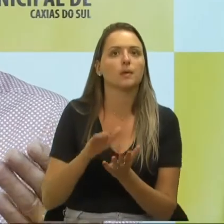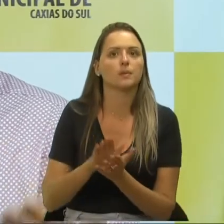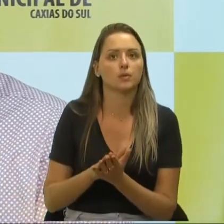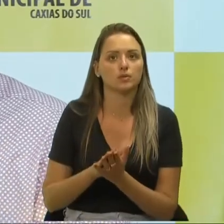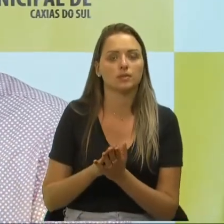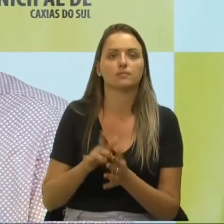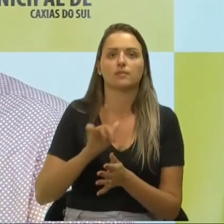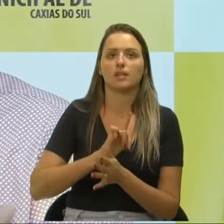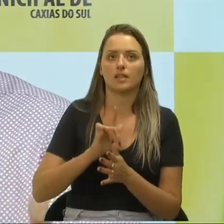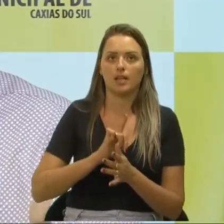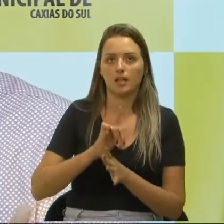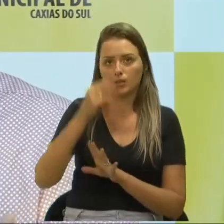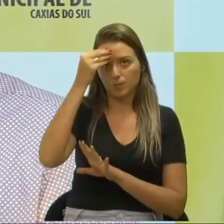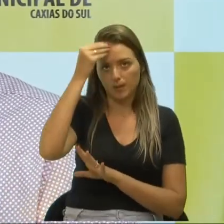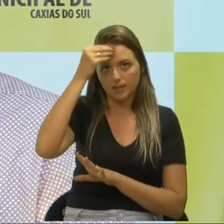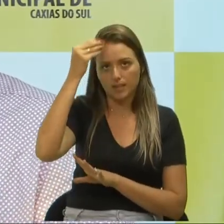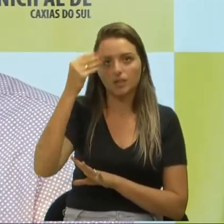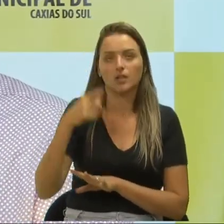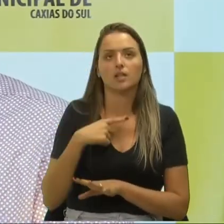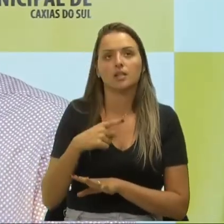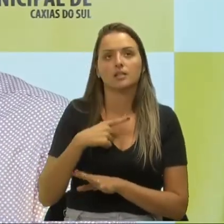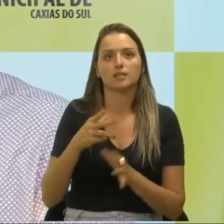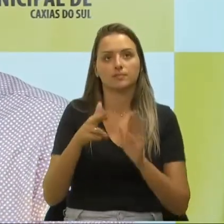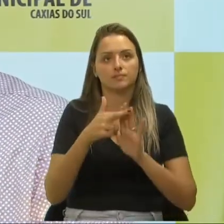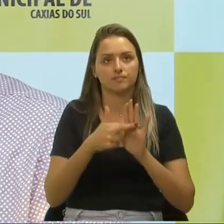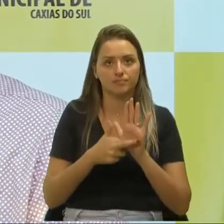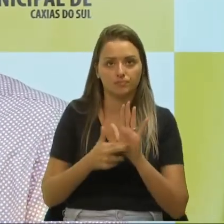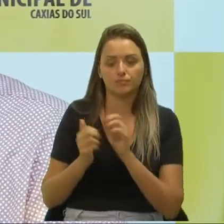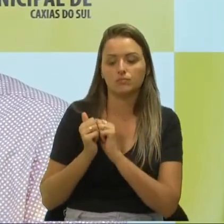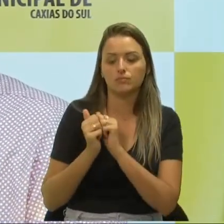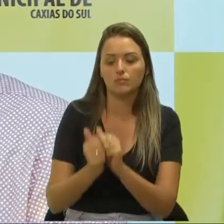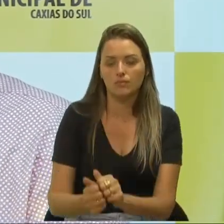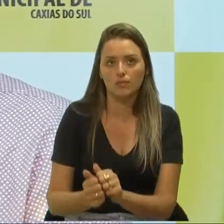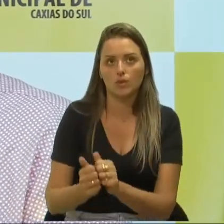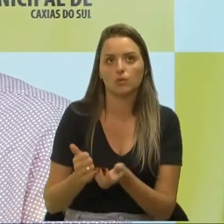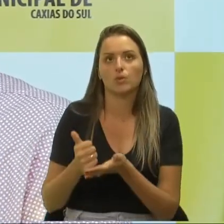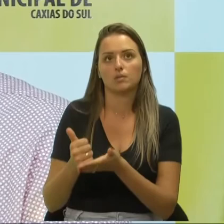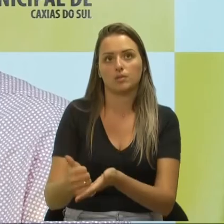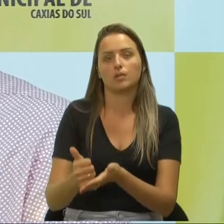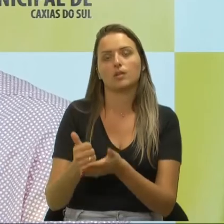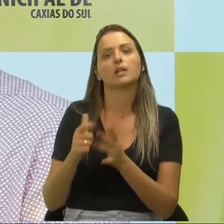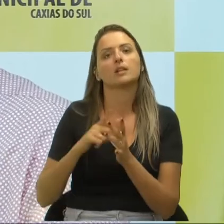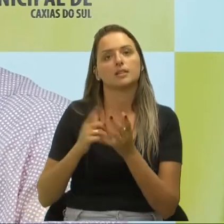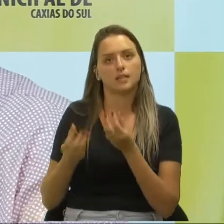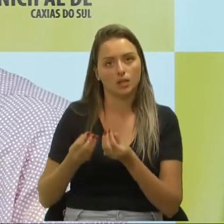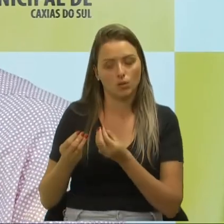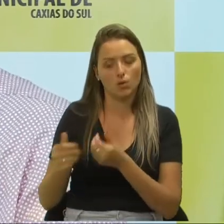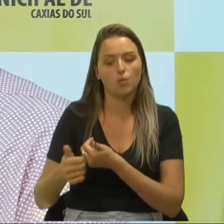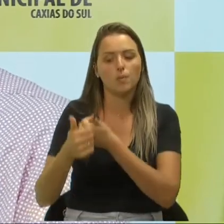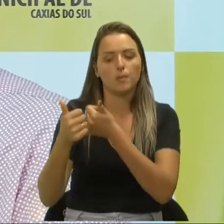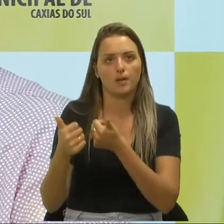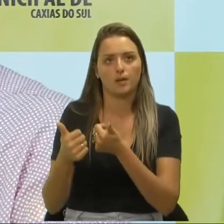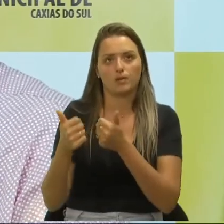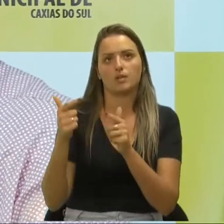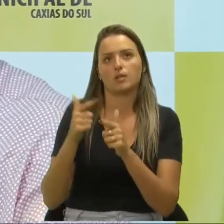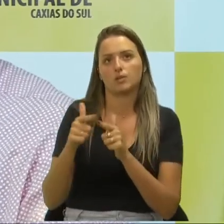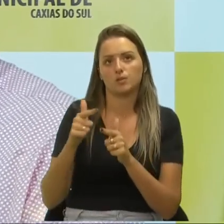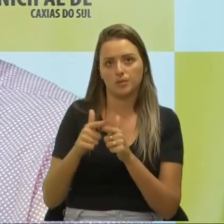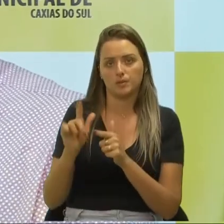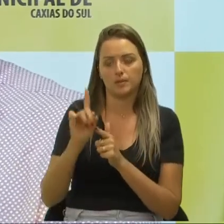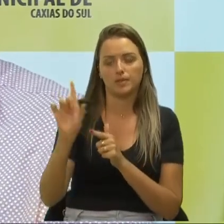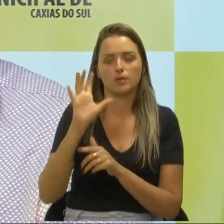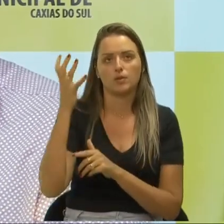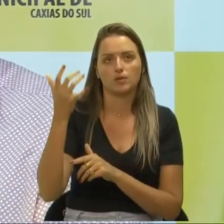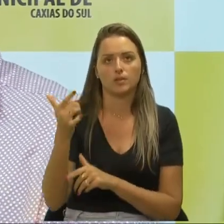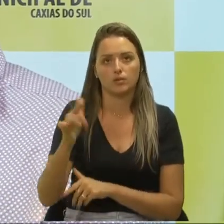esse apadrinhamento, esse regramento, o poder público, junto ao contribuinte, eu acredito que dá para melhorar muito, e esse tipo de situação não